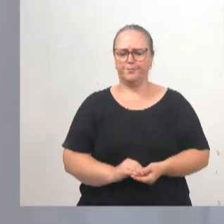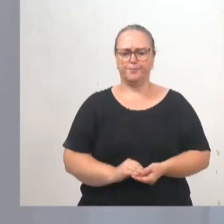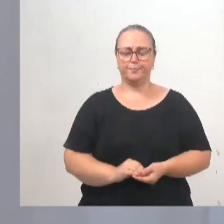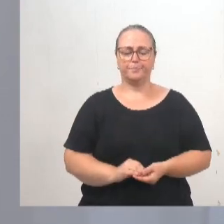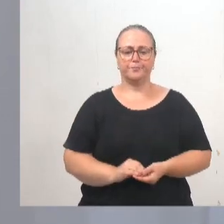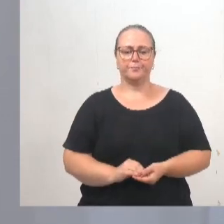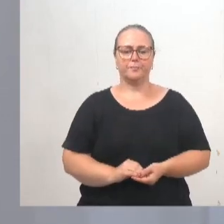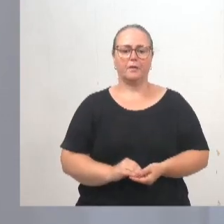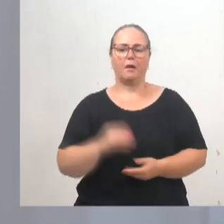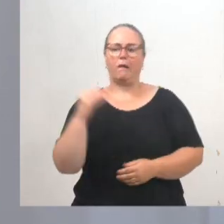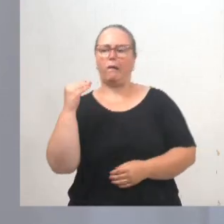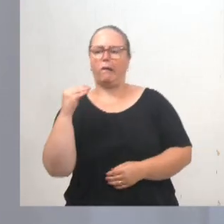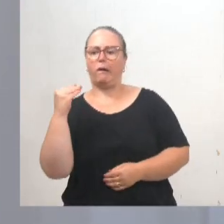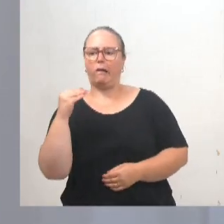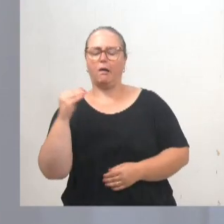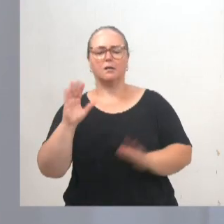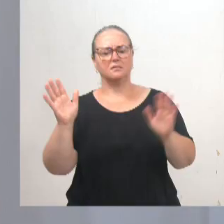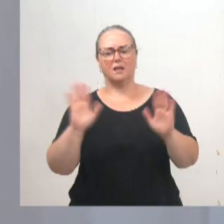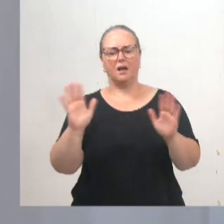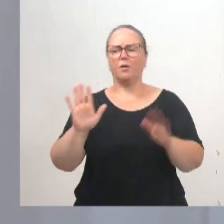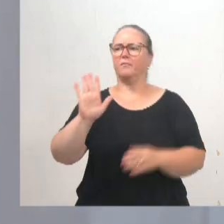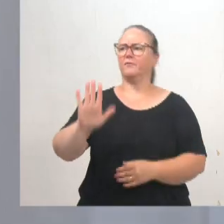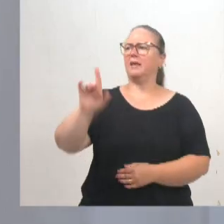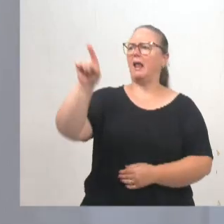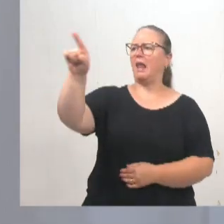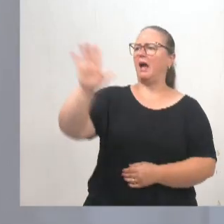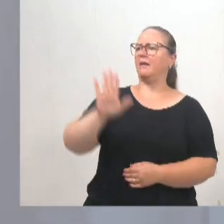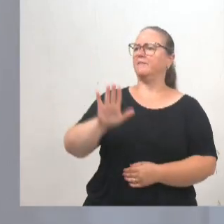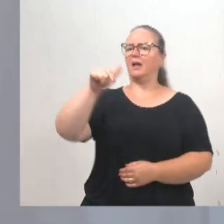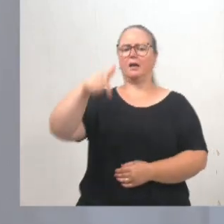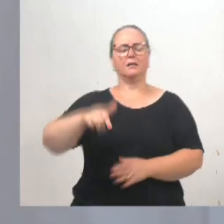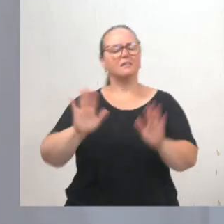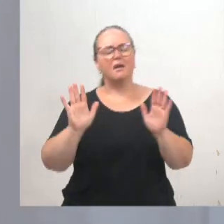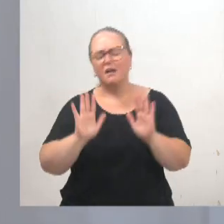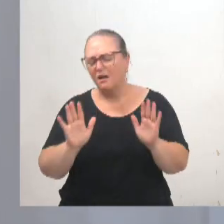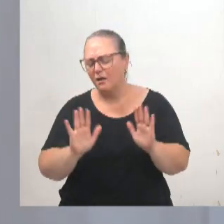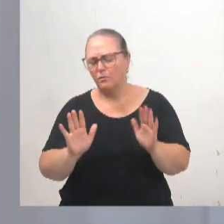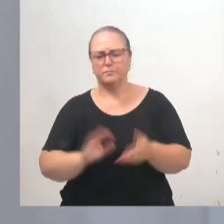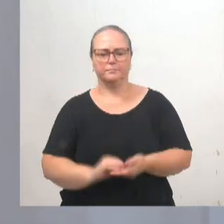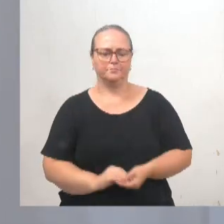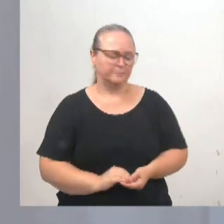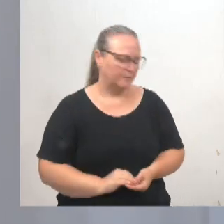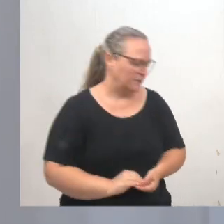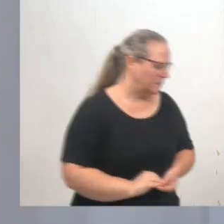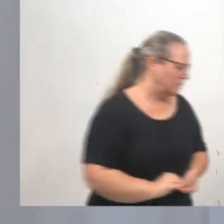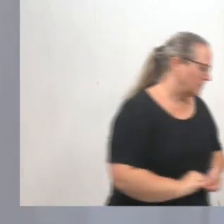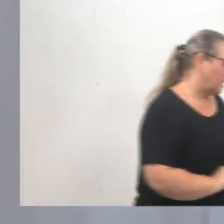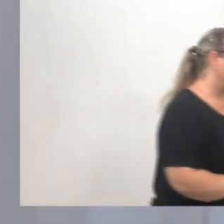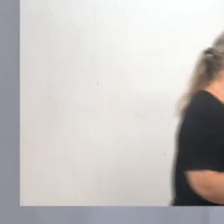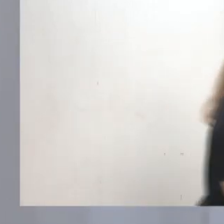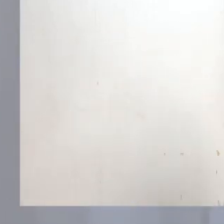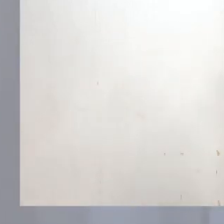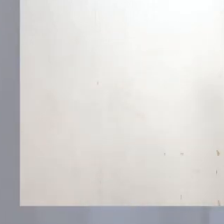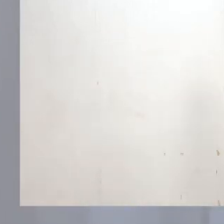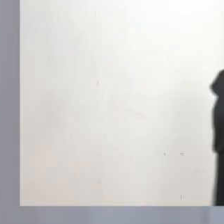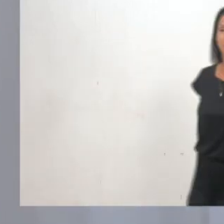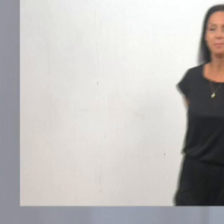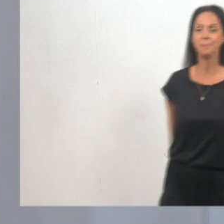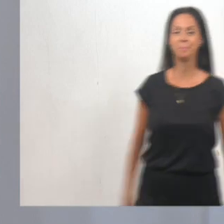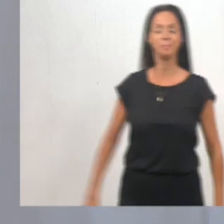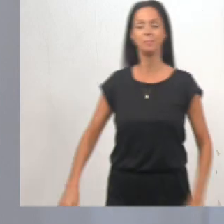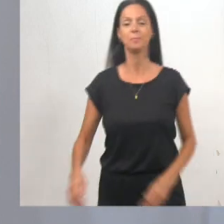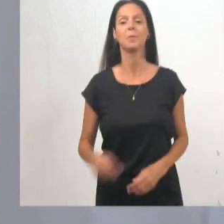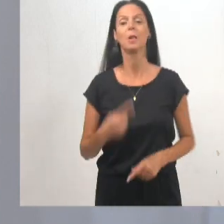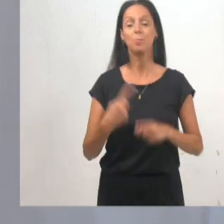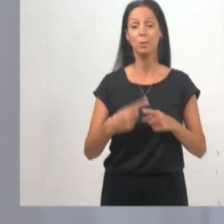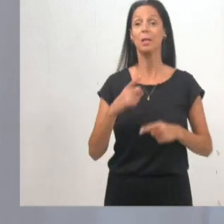estou querendo convencer alguém se a central deve ficar em posição A, em posição B. Eu estou trazendo informações relacionadas a essa ocorrência e os dados